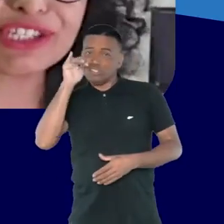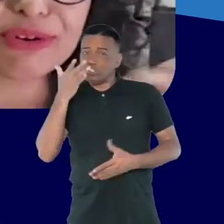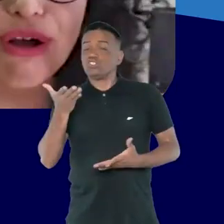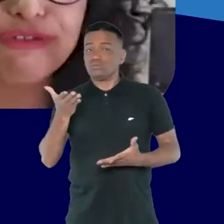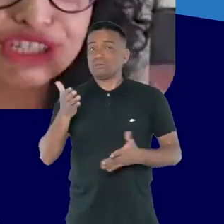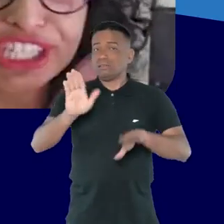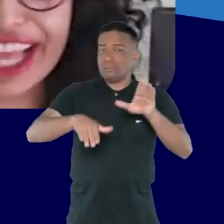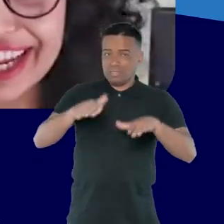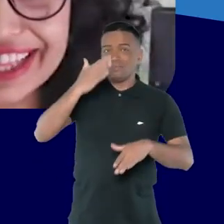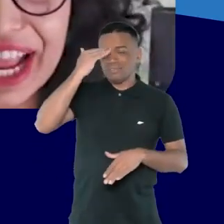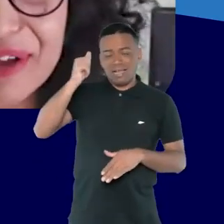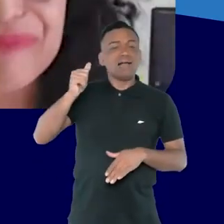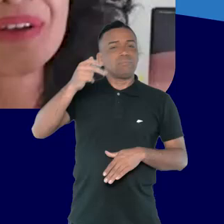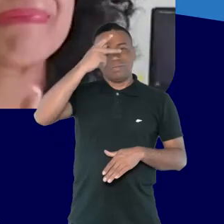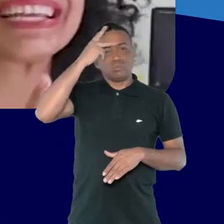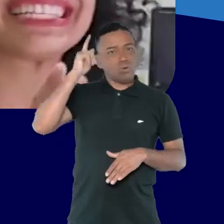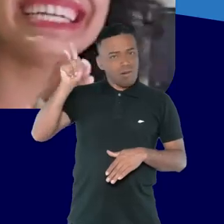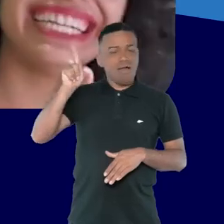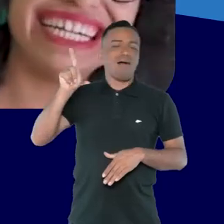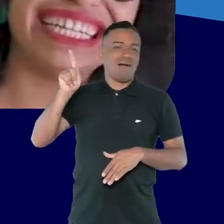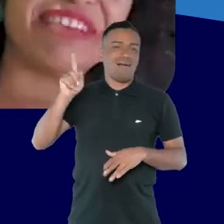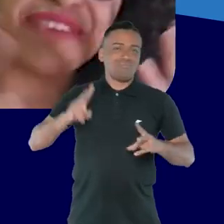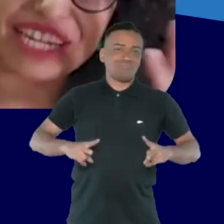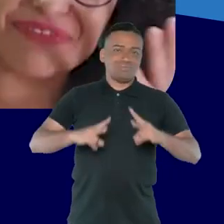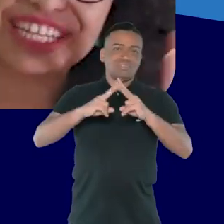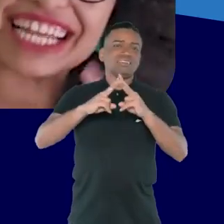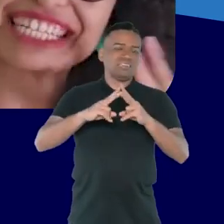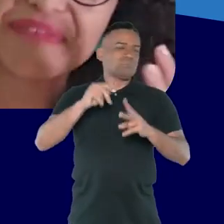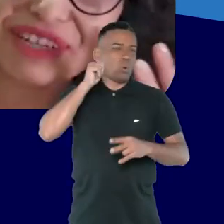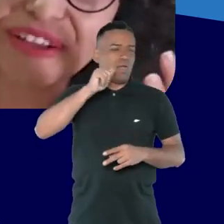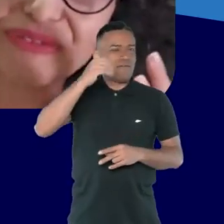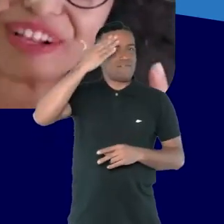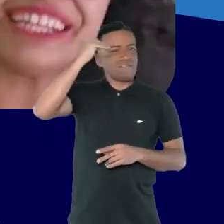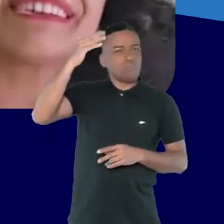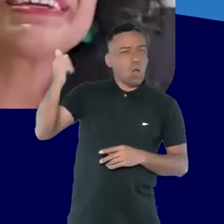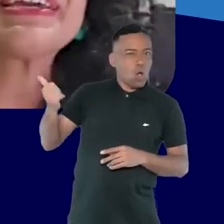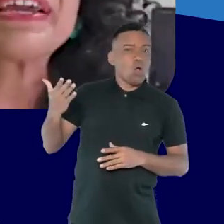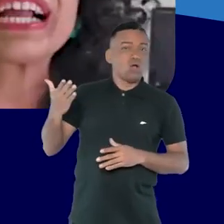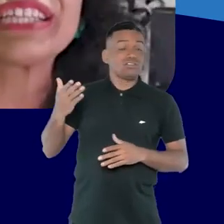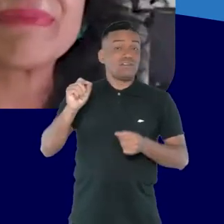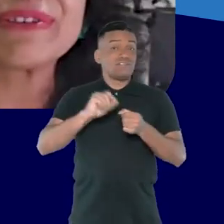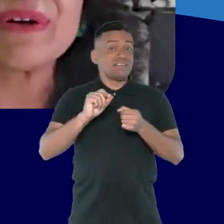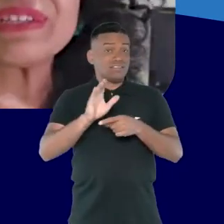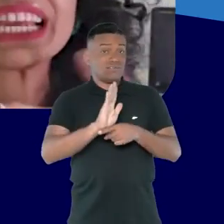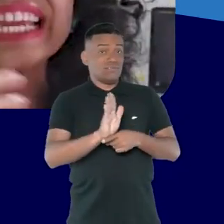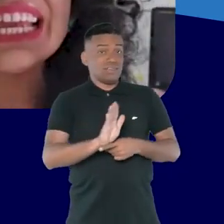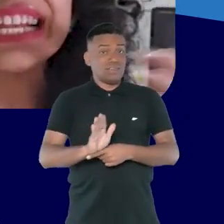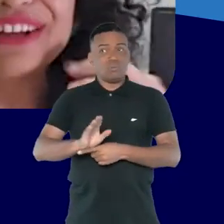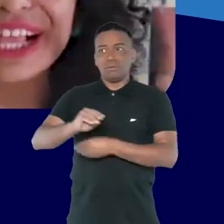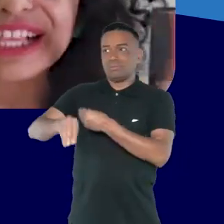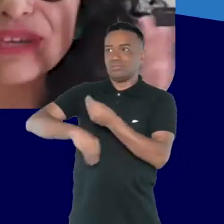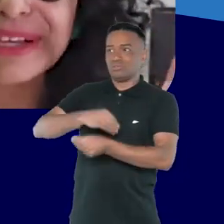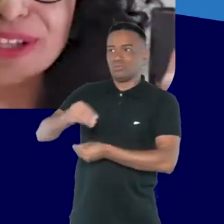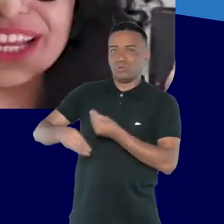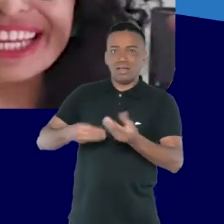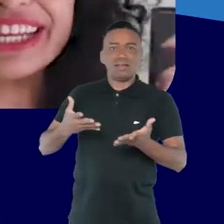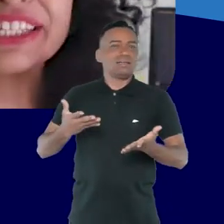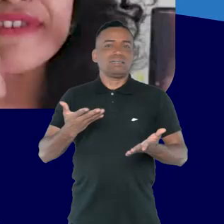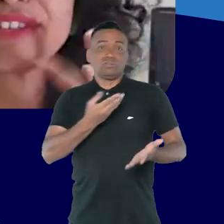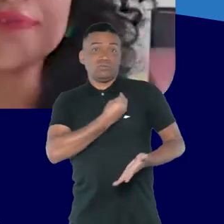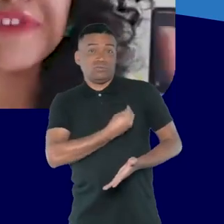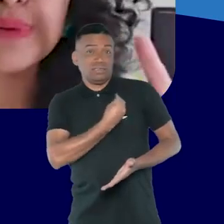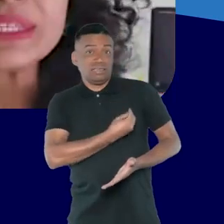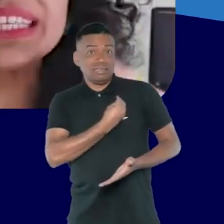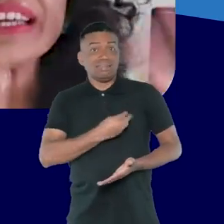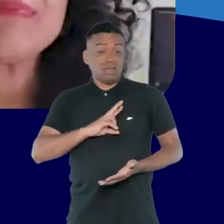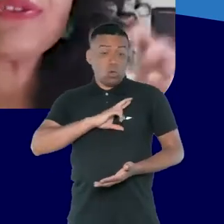tá me assistindo, qual a faixa etária tem, mas dependendo da faixa etária sabe de quem eu tô falando. É as Gêmeas Olsen, aquelas irmãs loirinhas